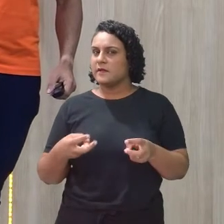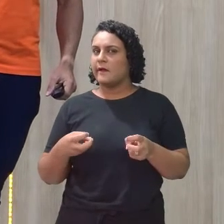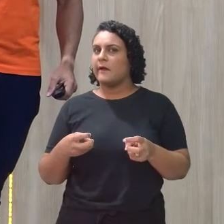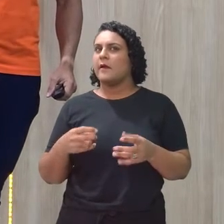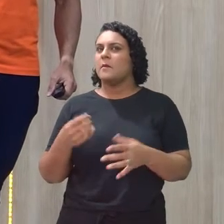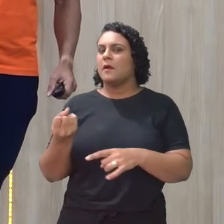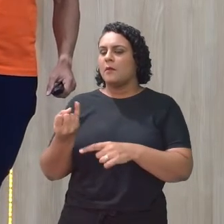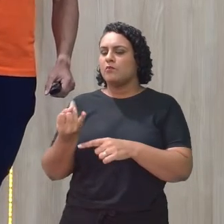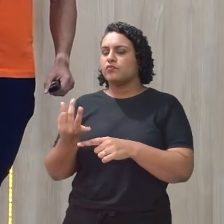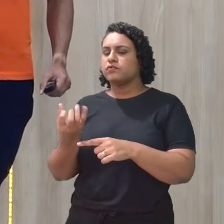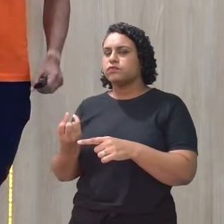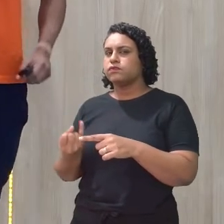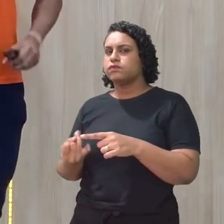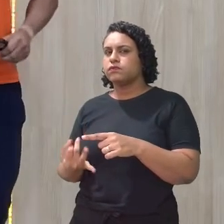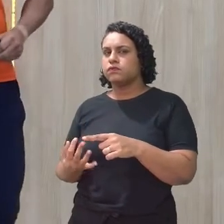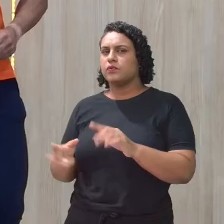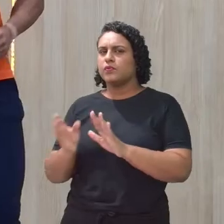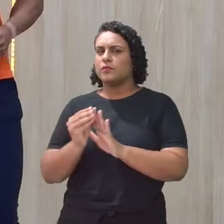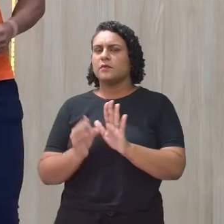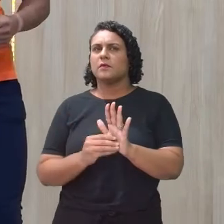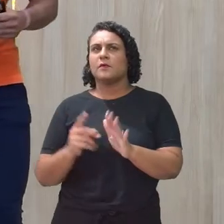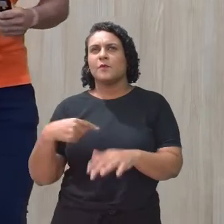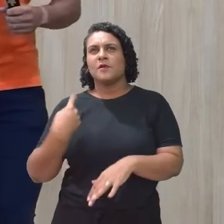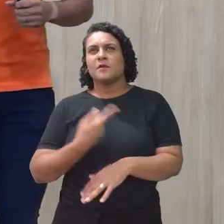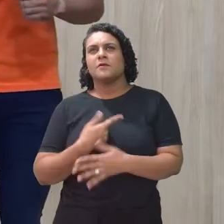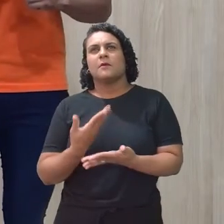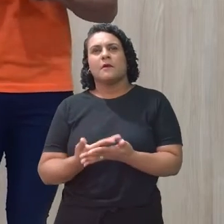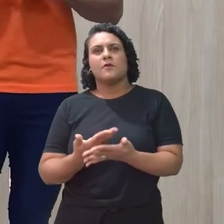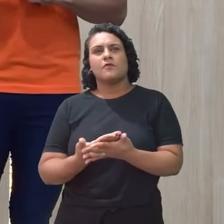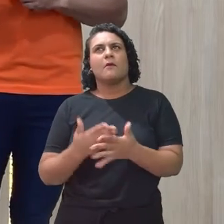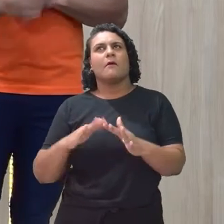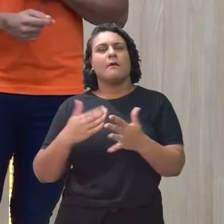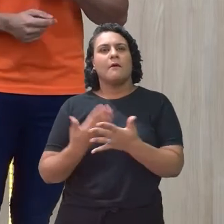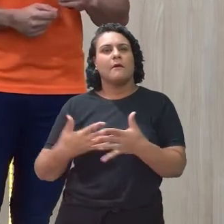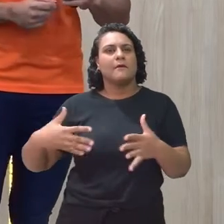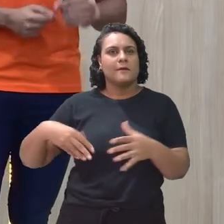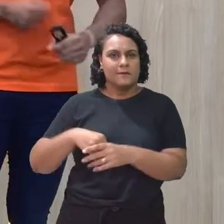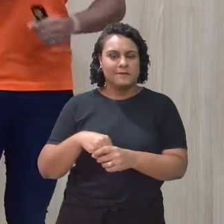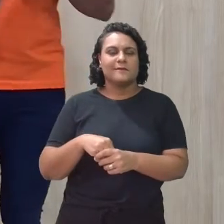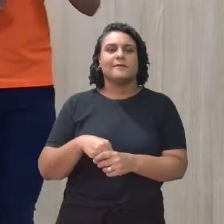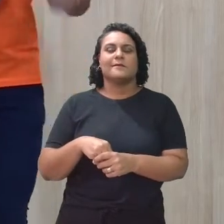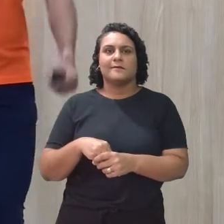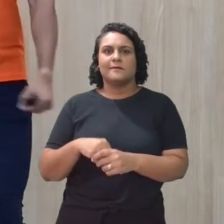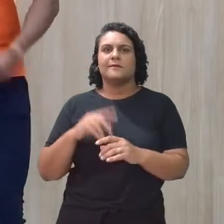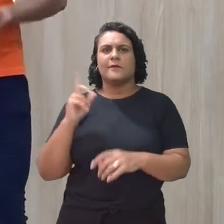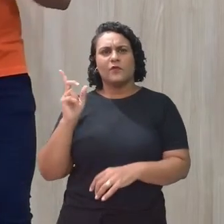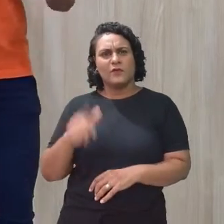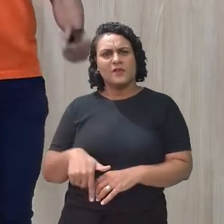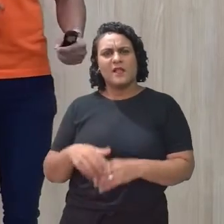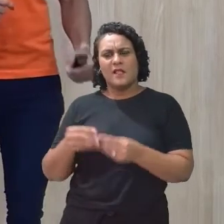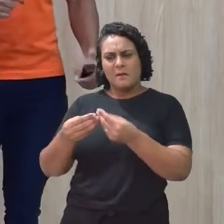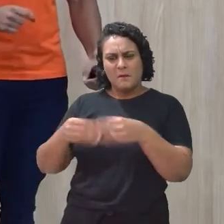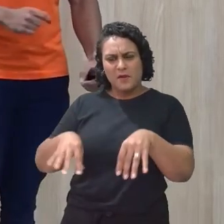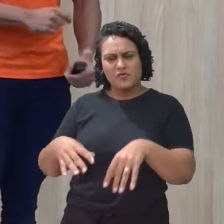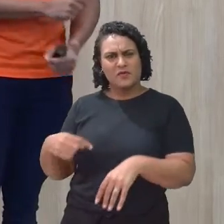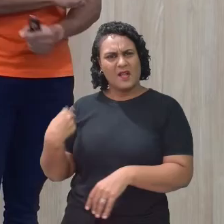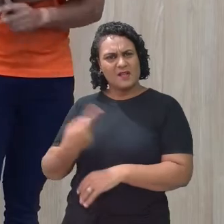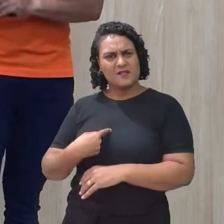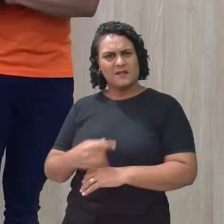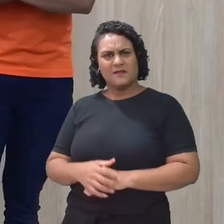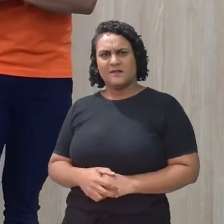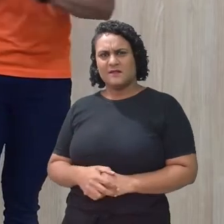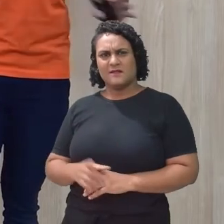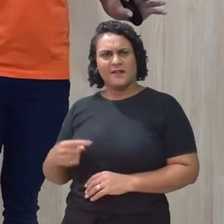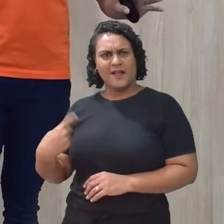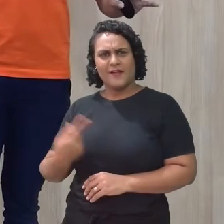de fração quando a gente estava na escola, né? Você pode notar que quando é algo para prejudicar a gente